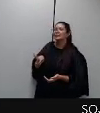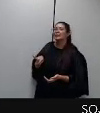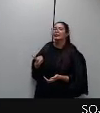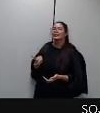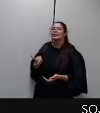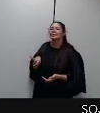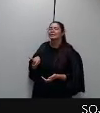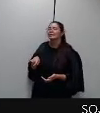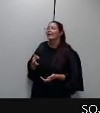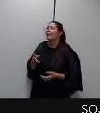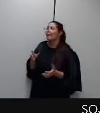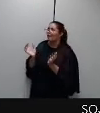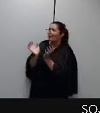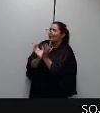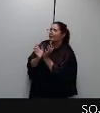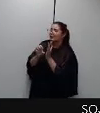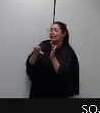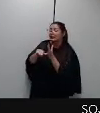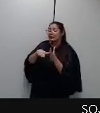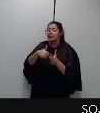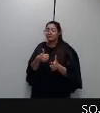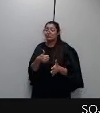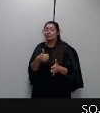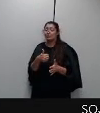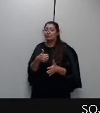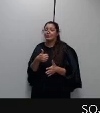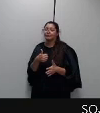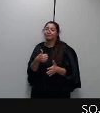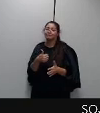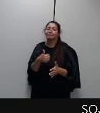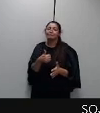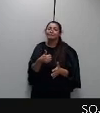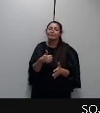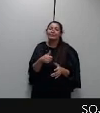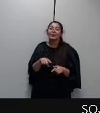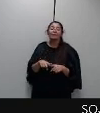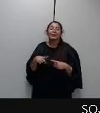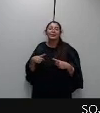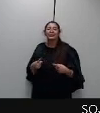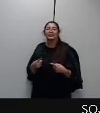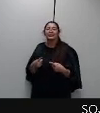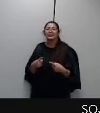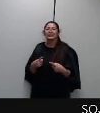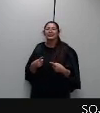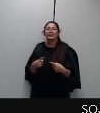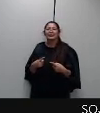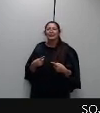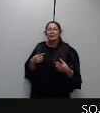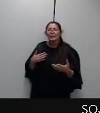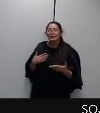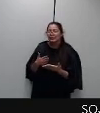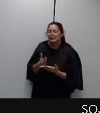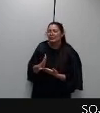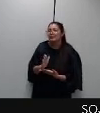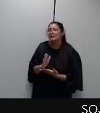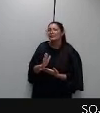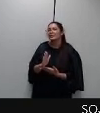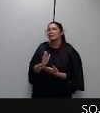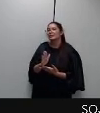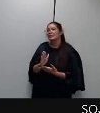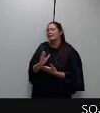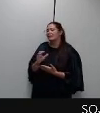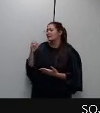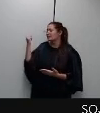que afirma não apreciação da tese aqui veiculada mas assim tratante de uma ação originária não sendo no agravo de instrumento